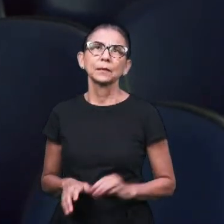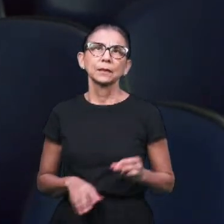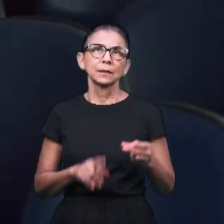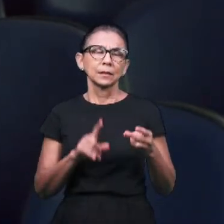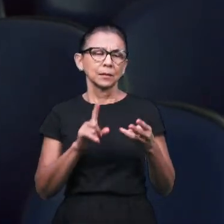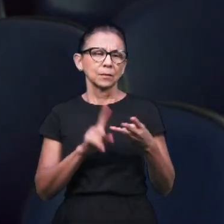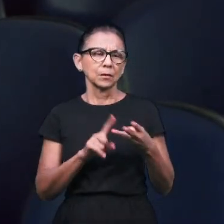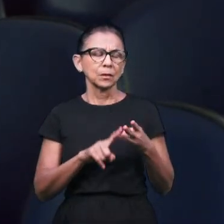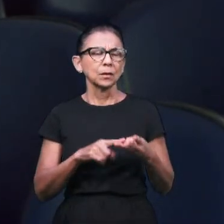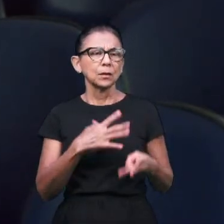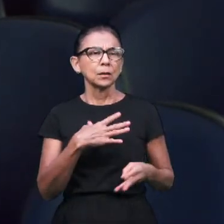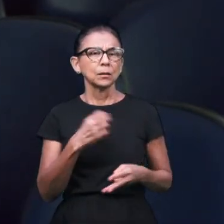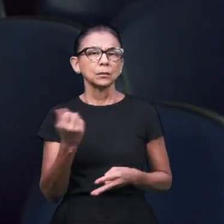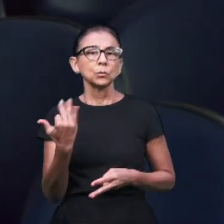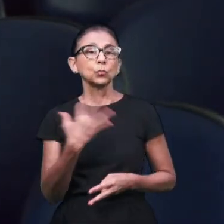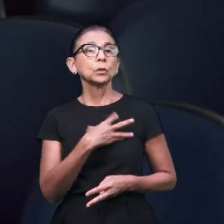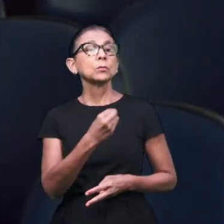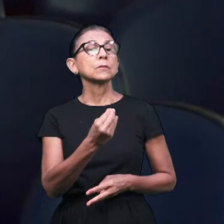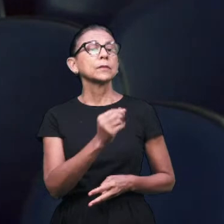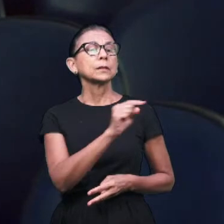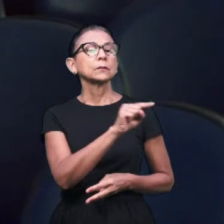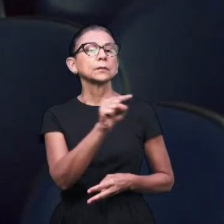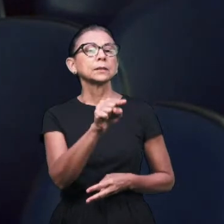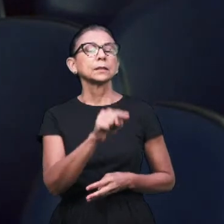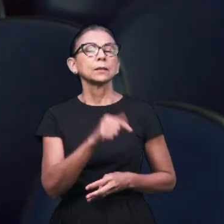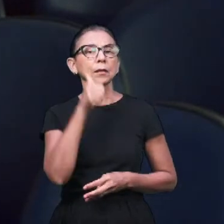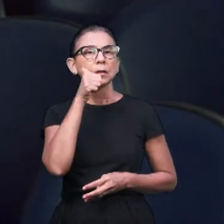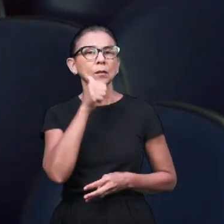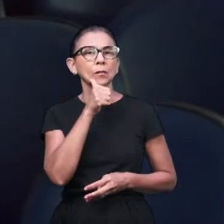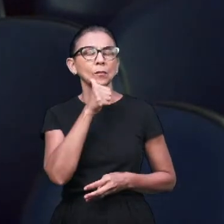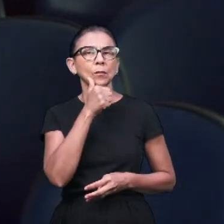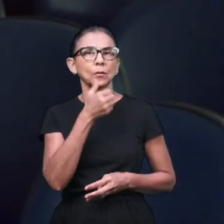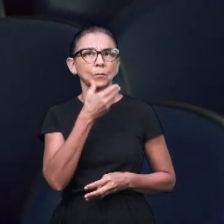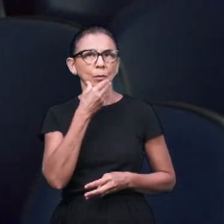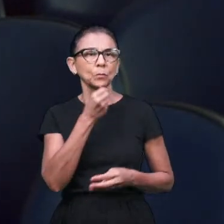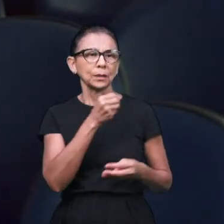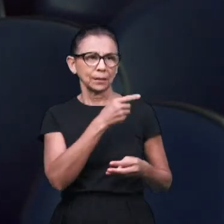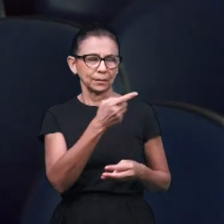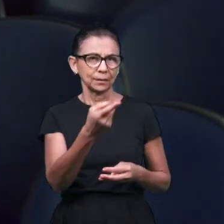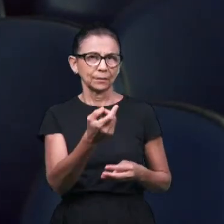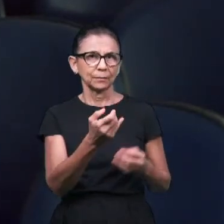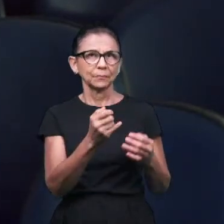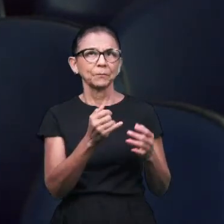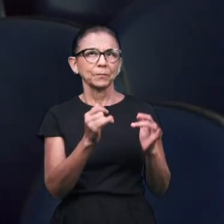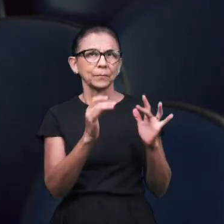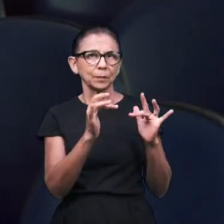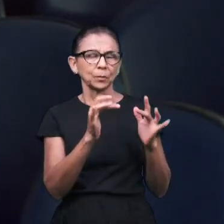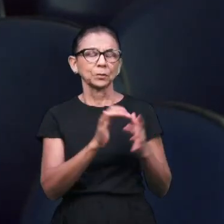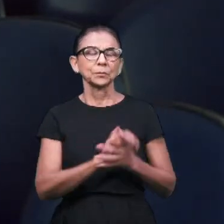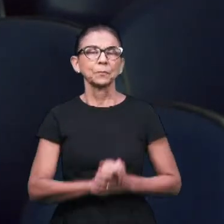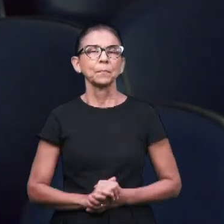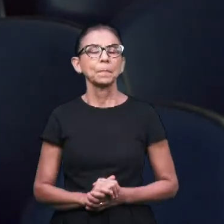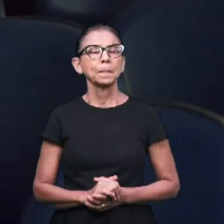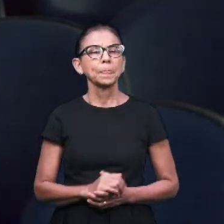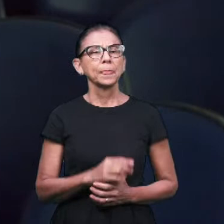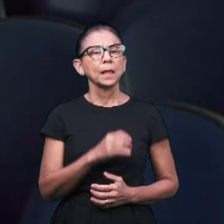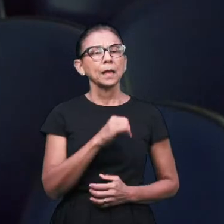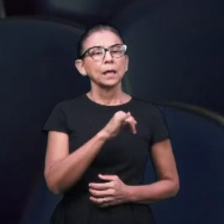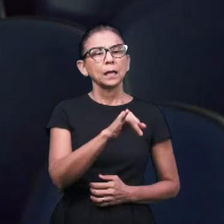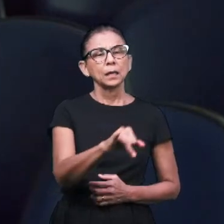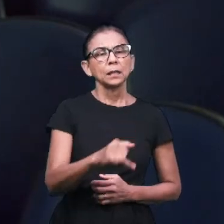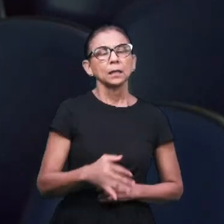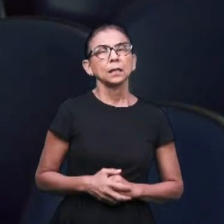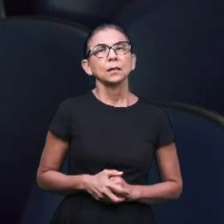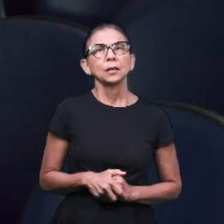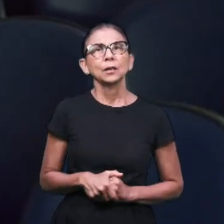Vocês pretendem ter quantos filhos cada um? Aí um fala, um ou outro. Como é que você enfrenta a situação da modernidade? Às vezes a